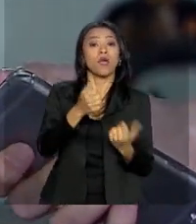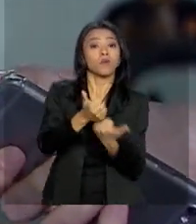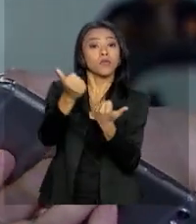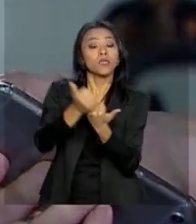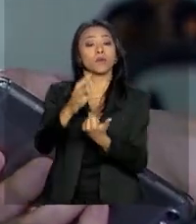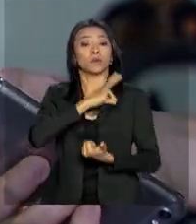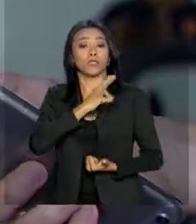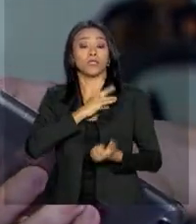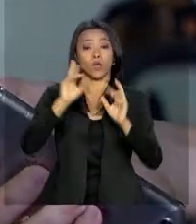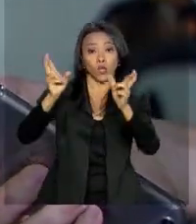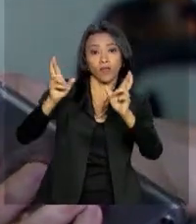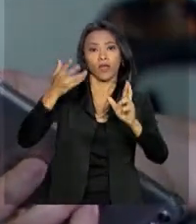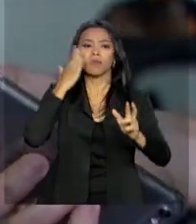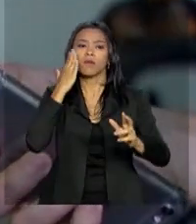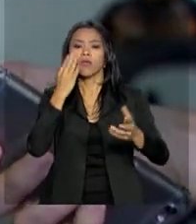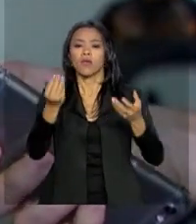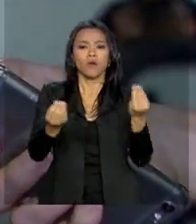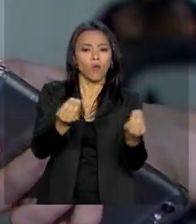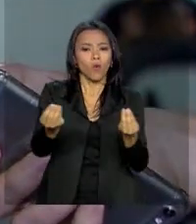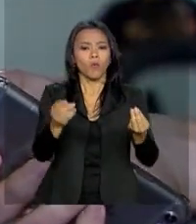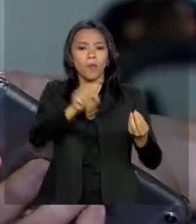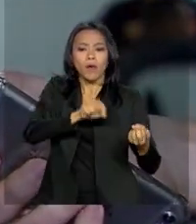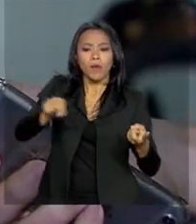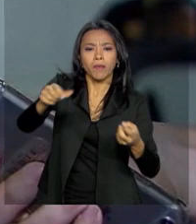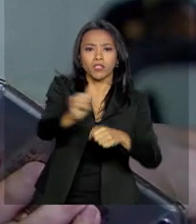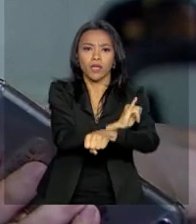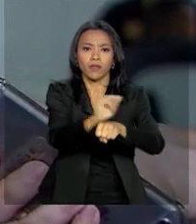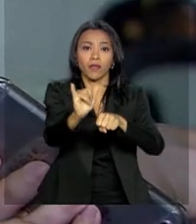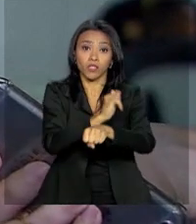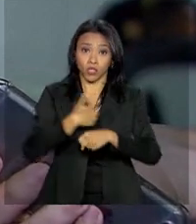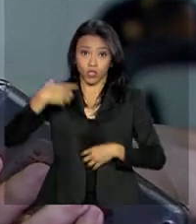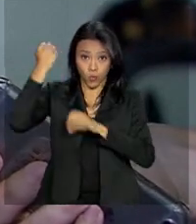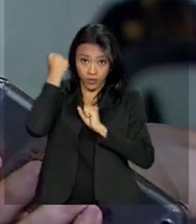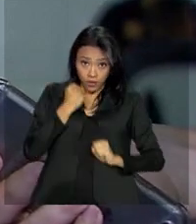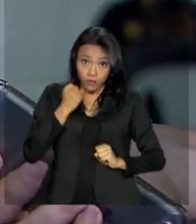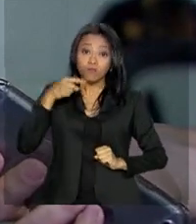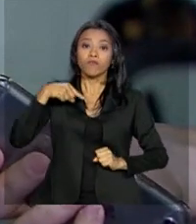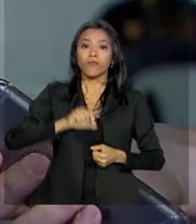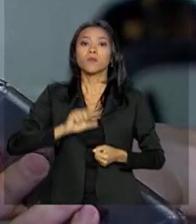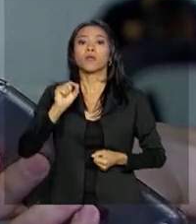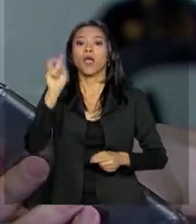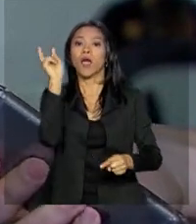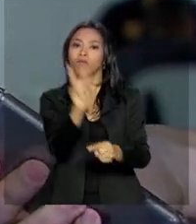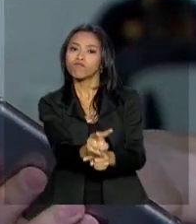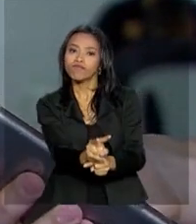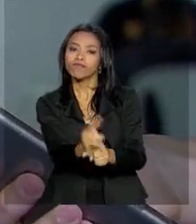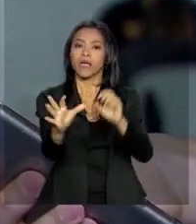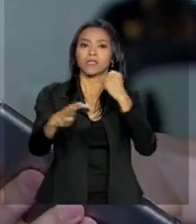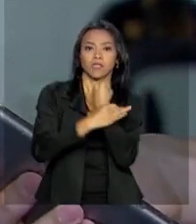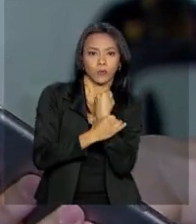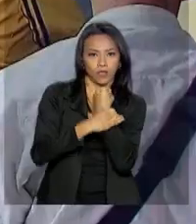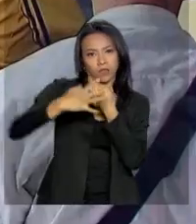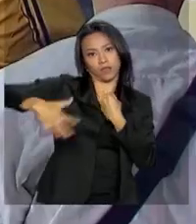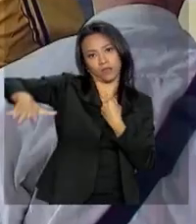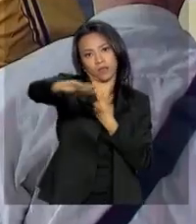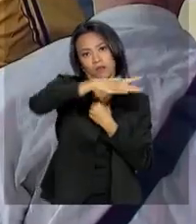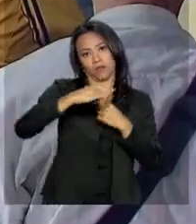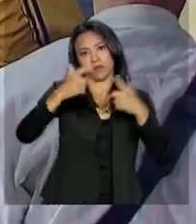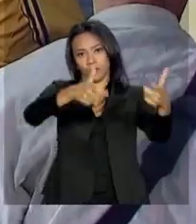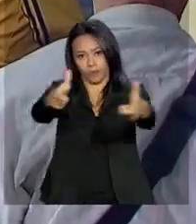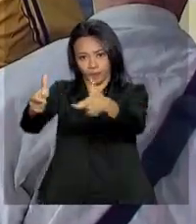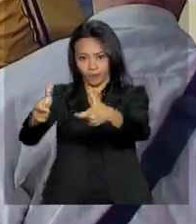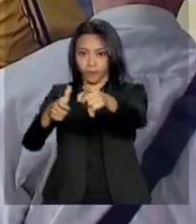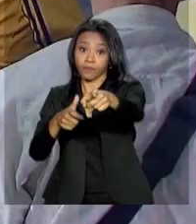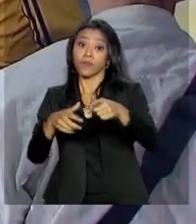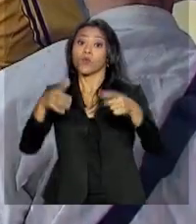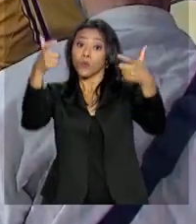os controles dos postos estratégicos e o exército brasileiro fazendo a segurança dos abrigos e das instalações aqui a instalação que